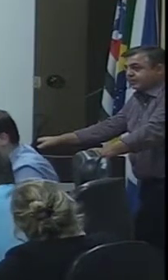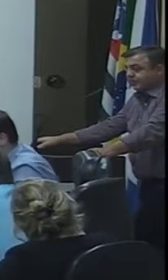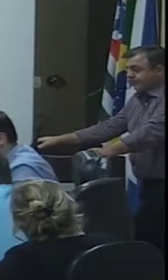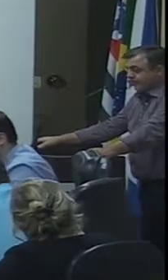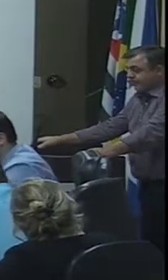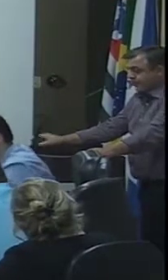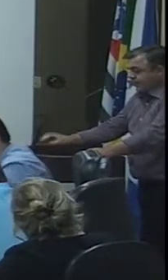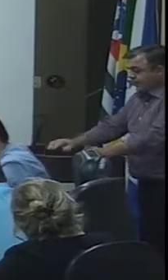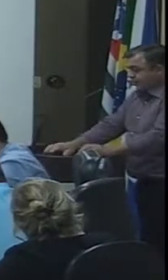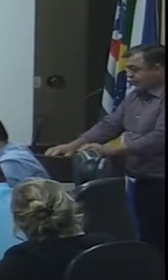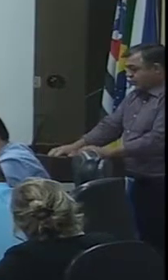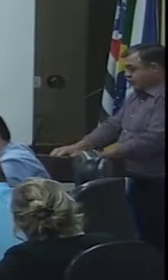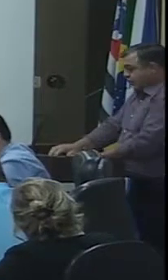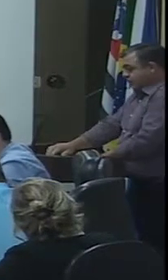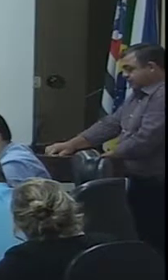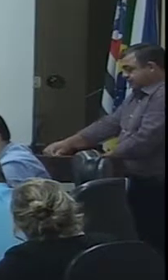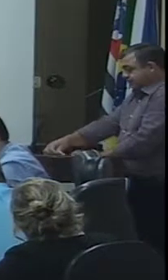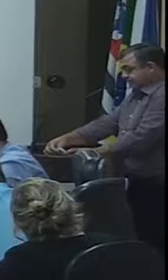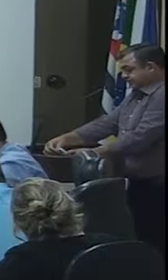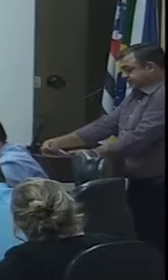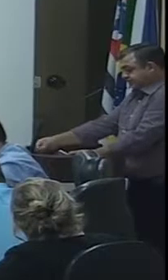comunicação, eu